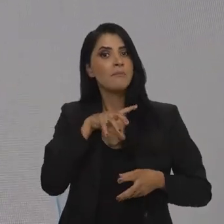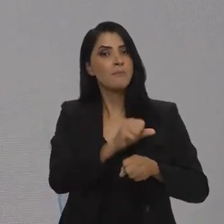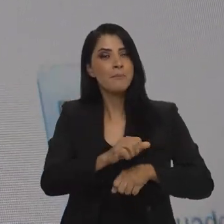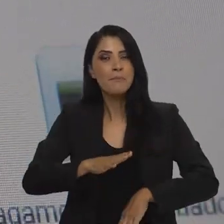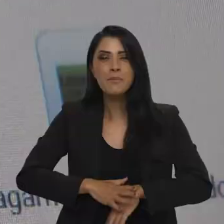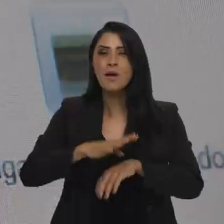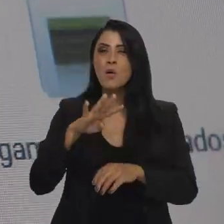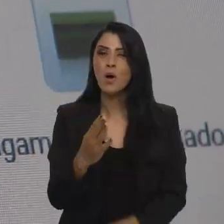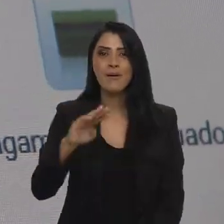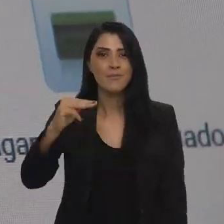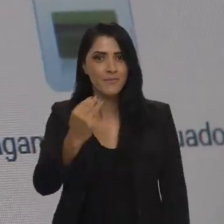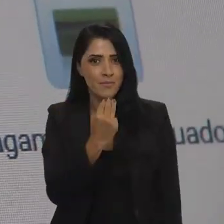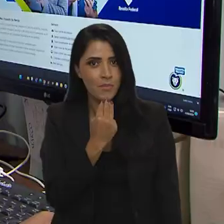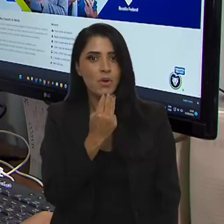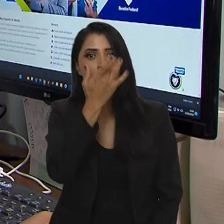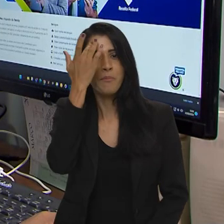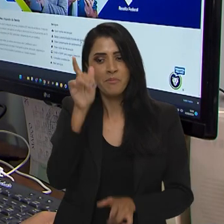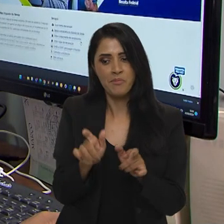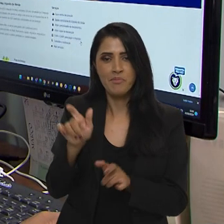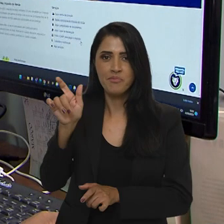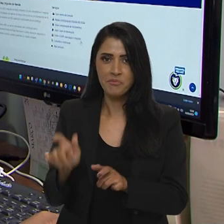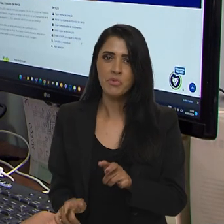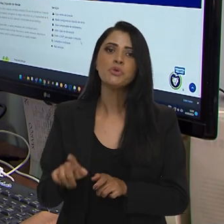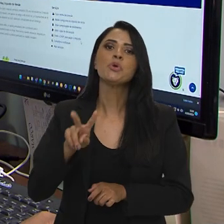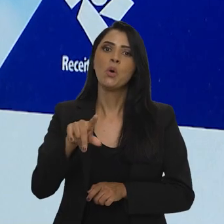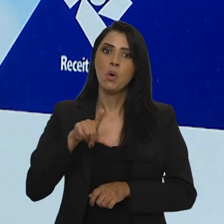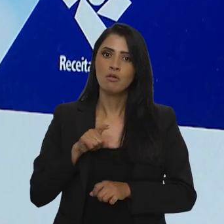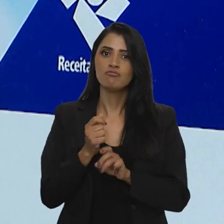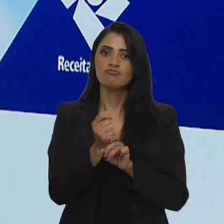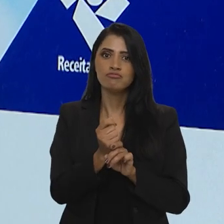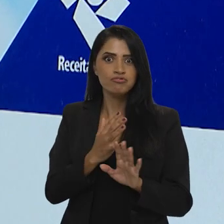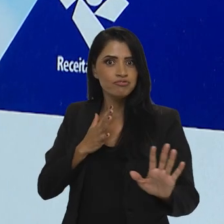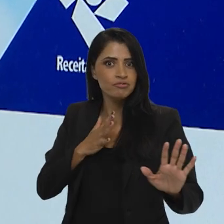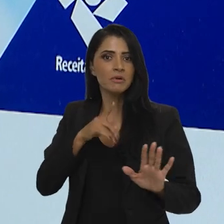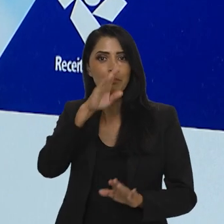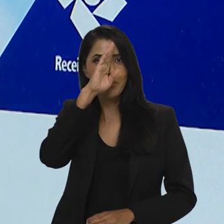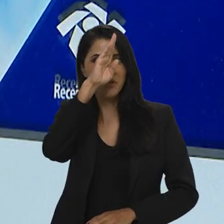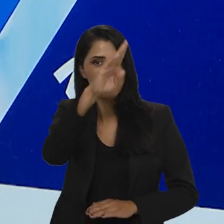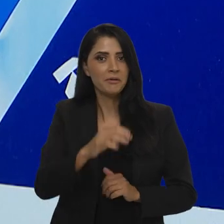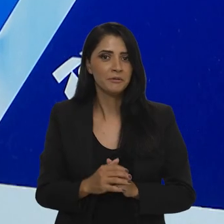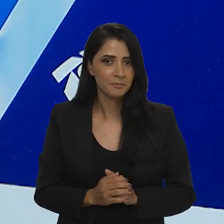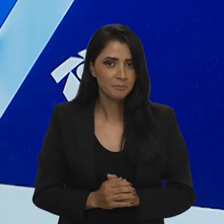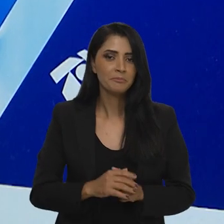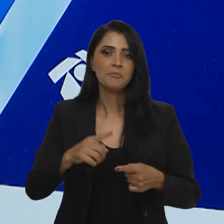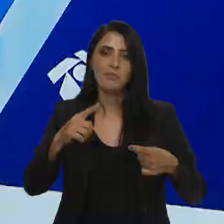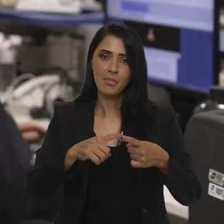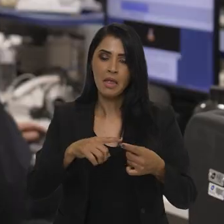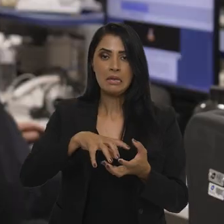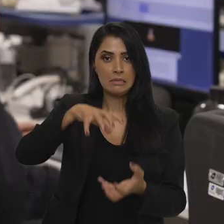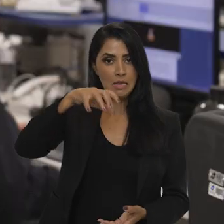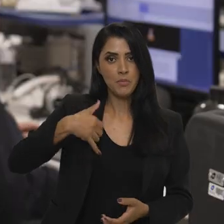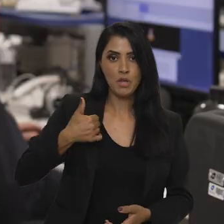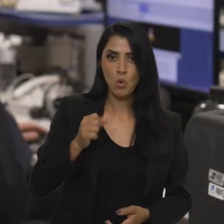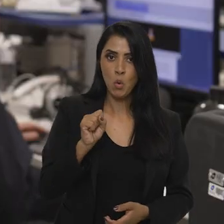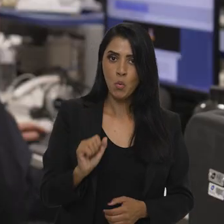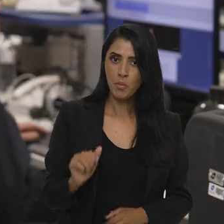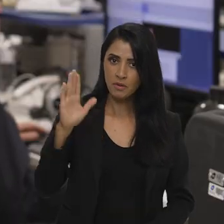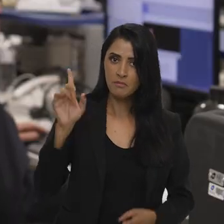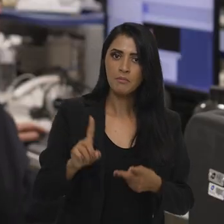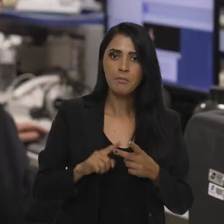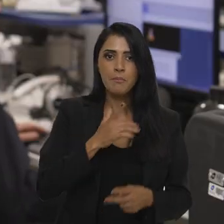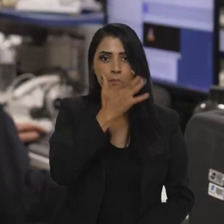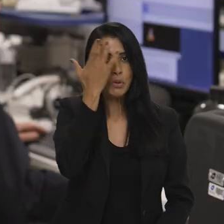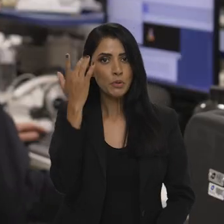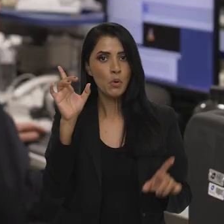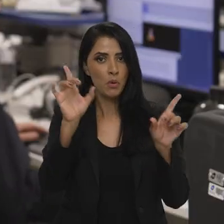O lote contempla mais de 4 milhões de contribuintes que estão na fila de prioritários, como idosos acima de